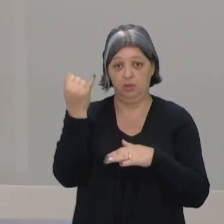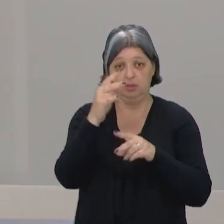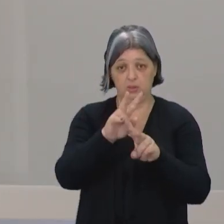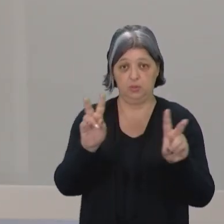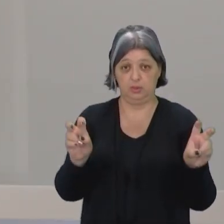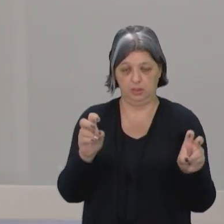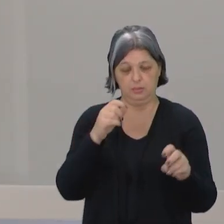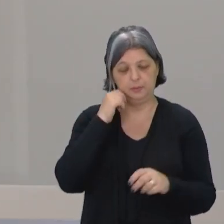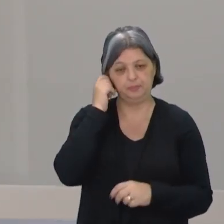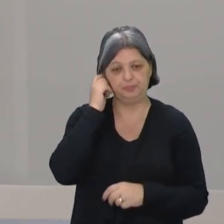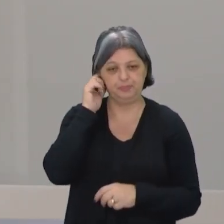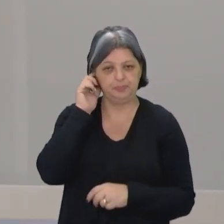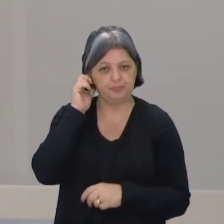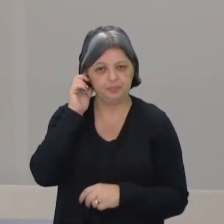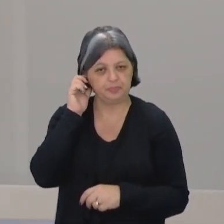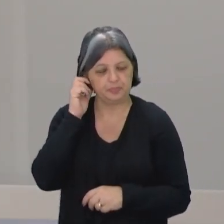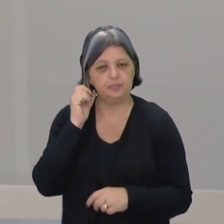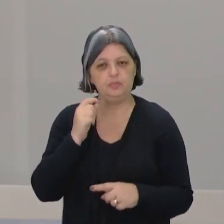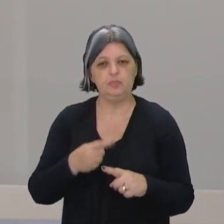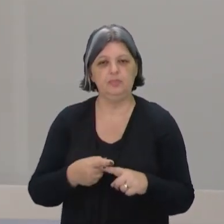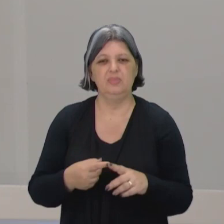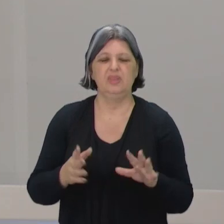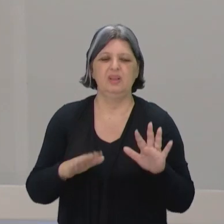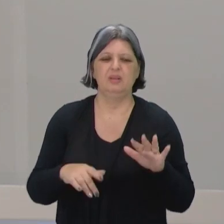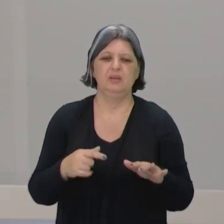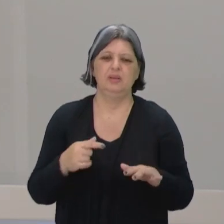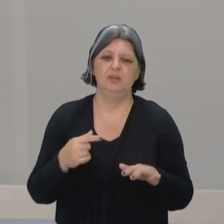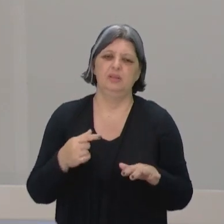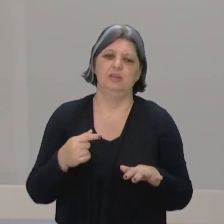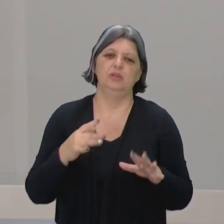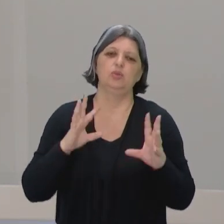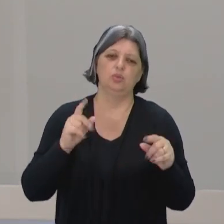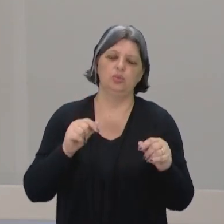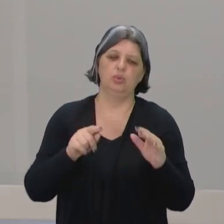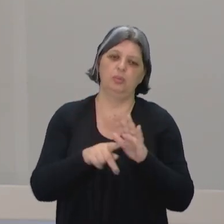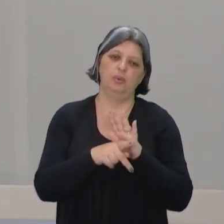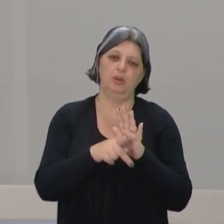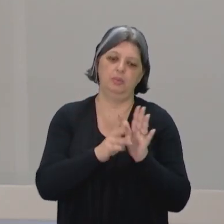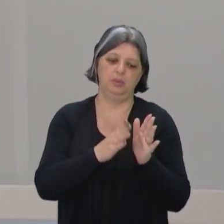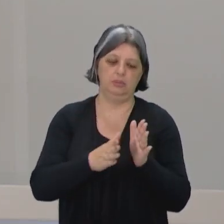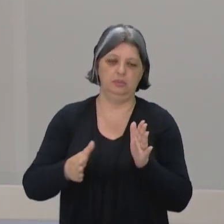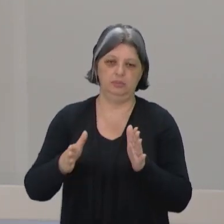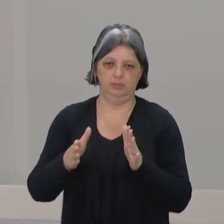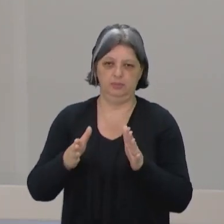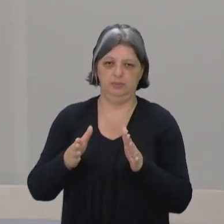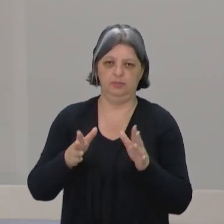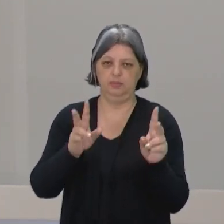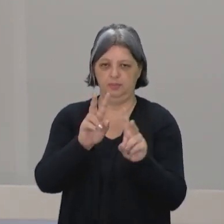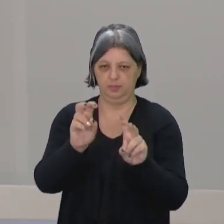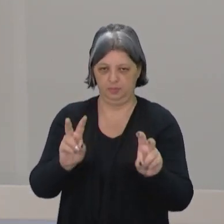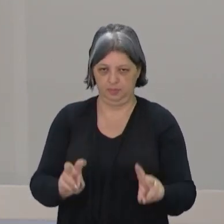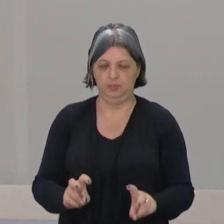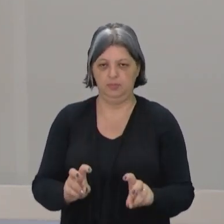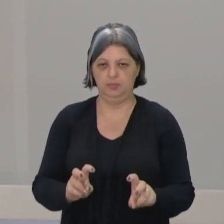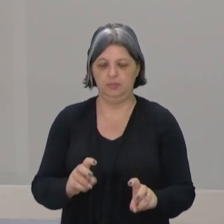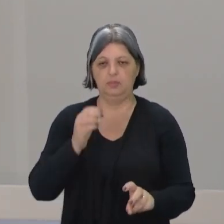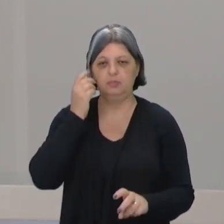importante. Em uma das aulas, não lembro se era do sexto ou do nosso itinerário mesmo, que eles falam que dessas